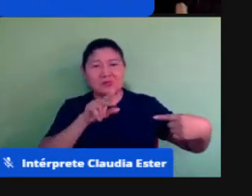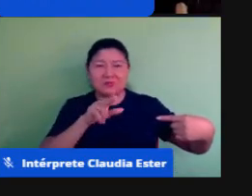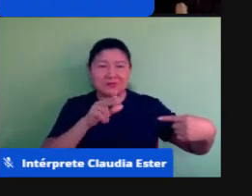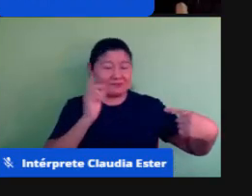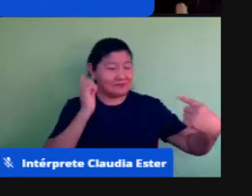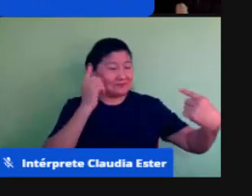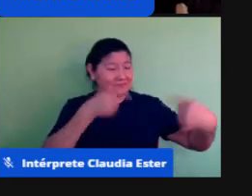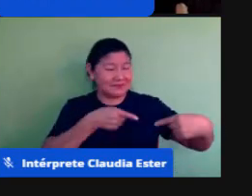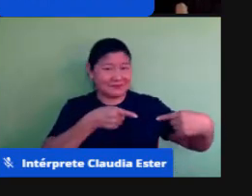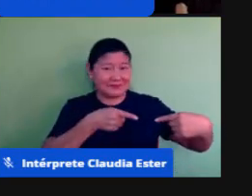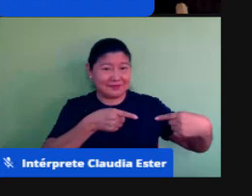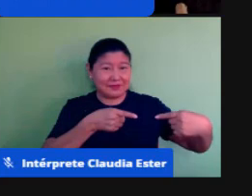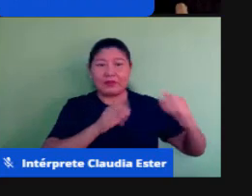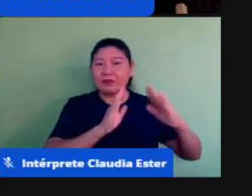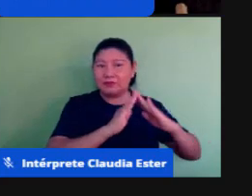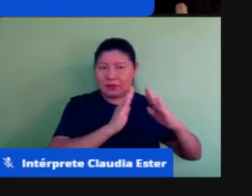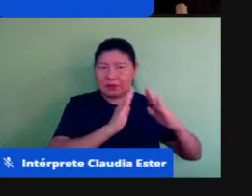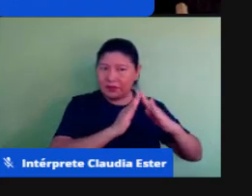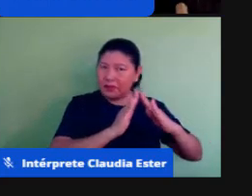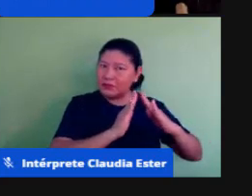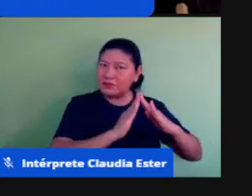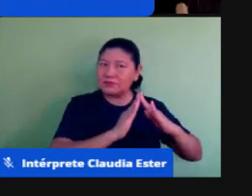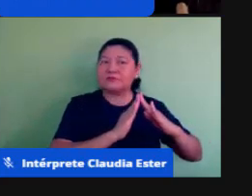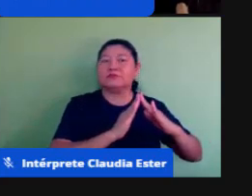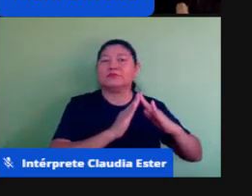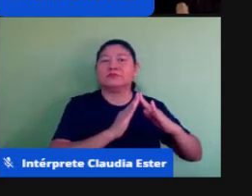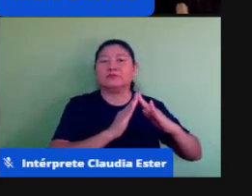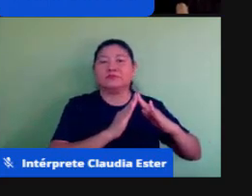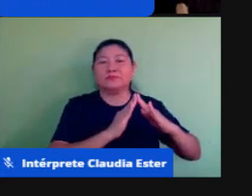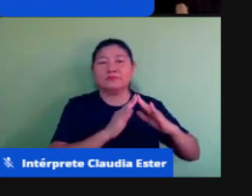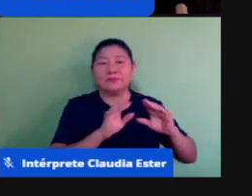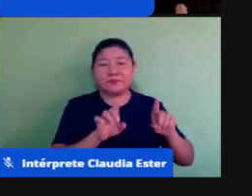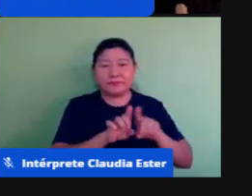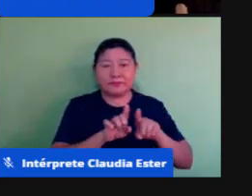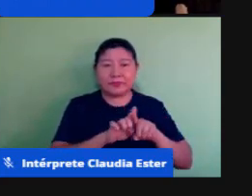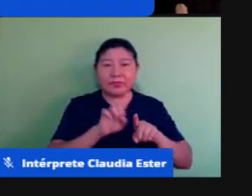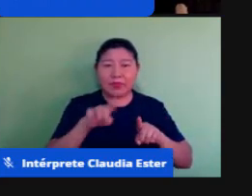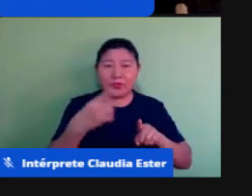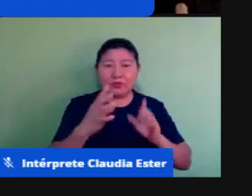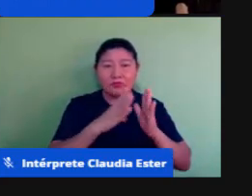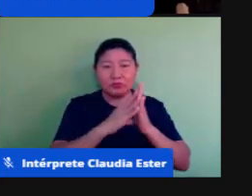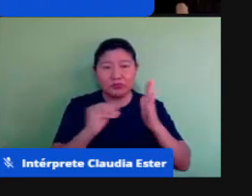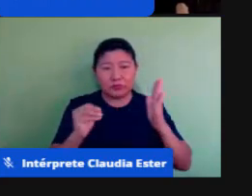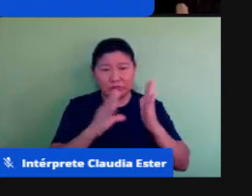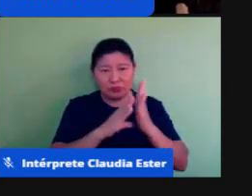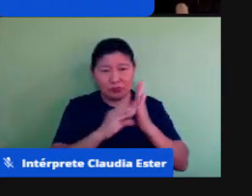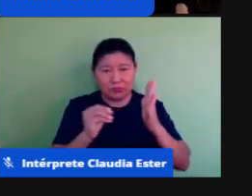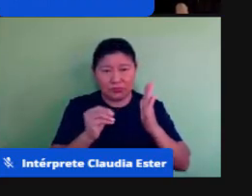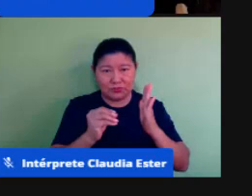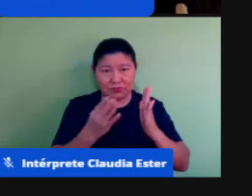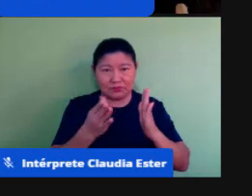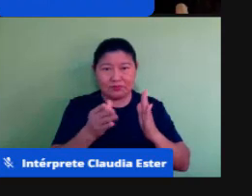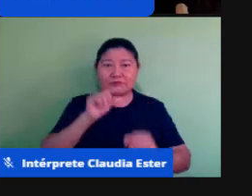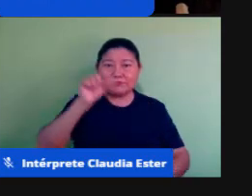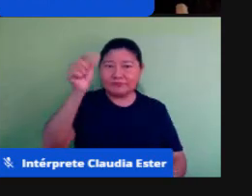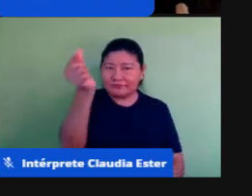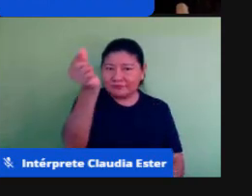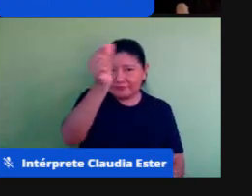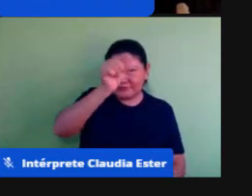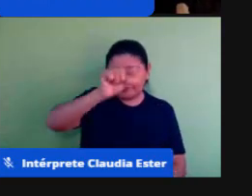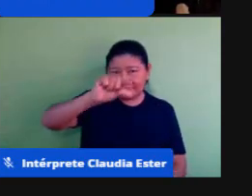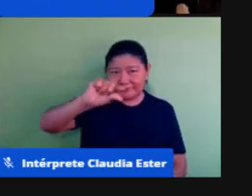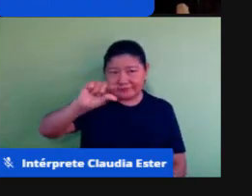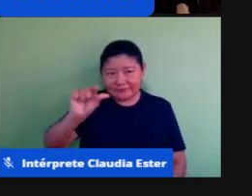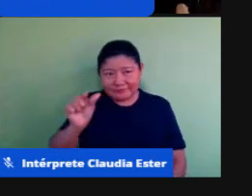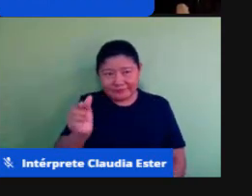ele. A outra opção que eu fiz de trilha é essa daqui, ó. É uma trilha também de números